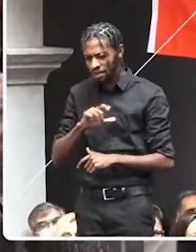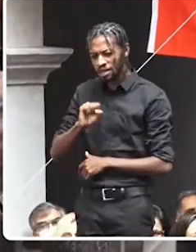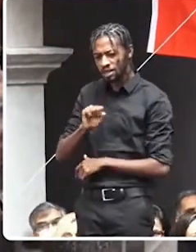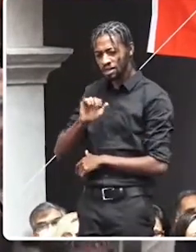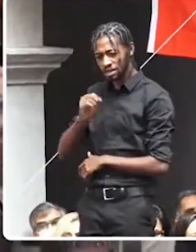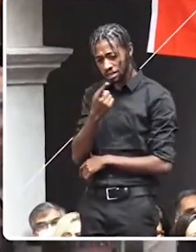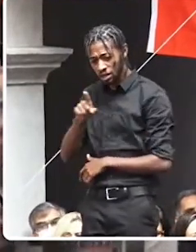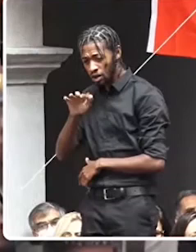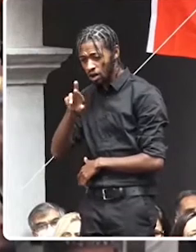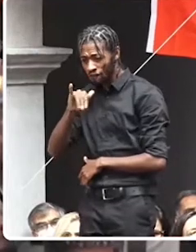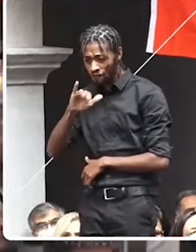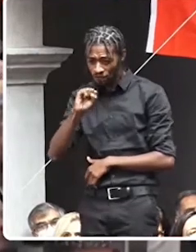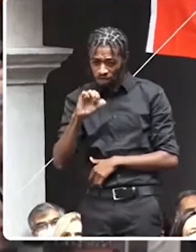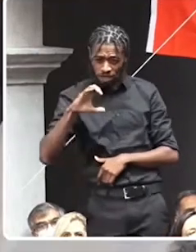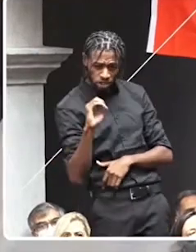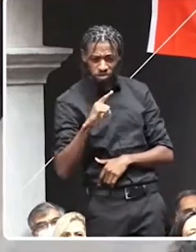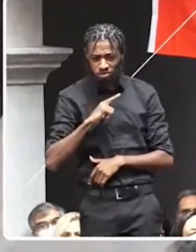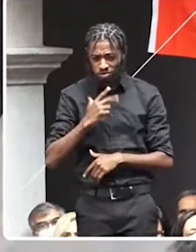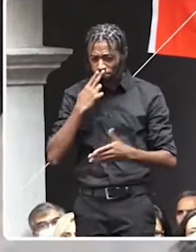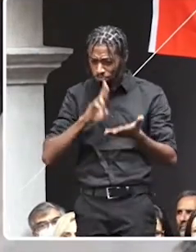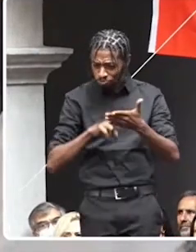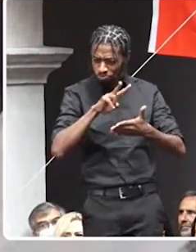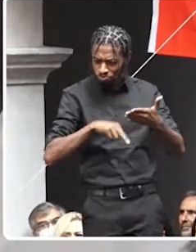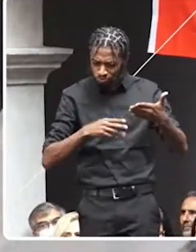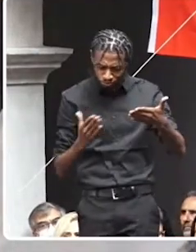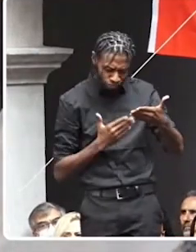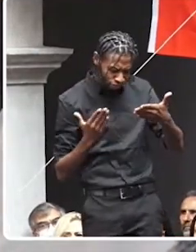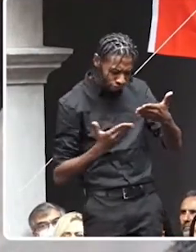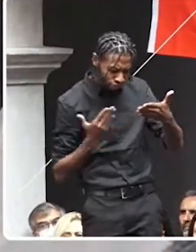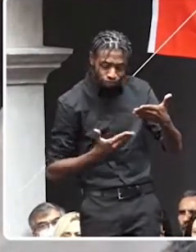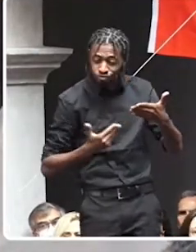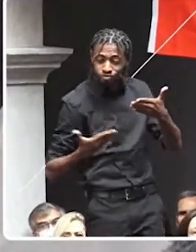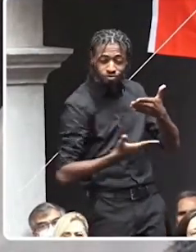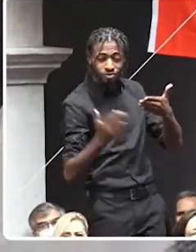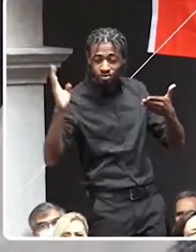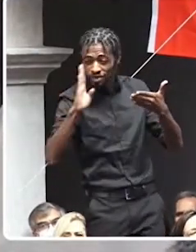a carta aos brasileiros, na qual denunciava a